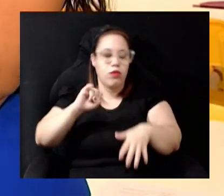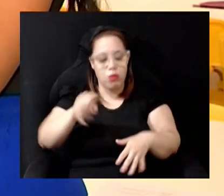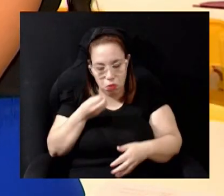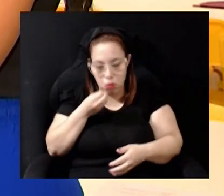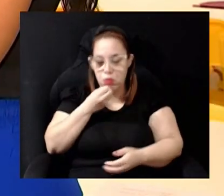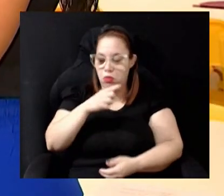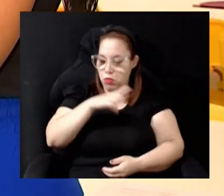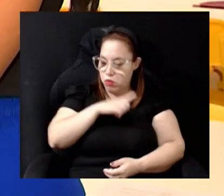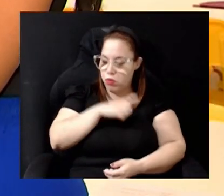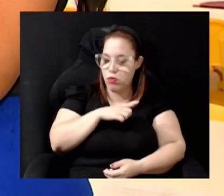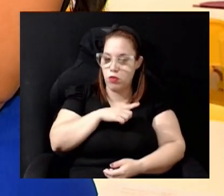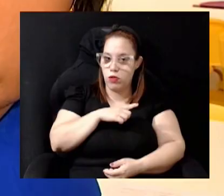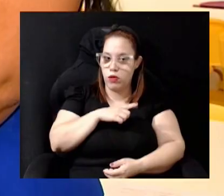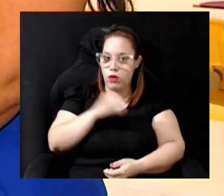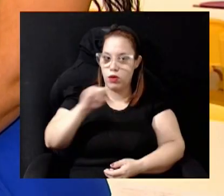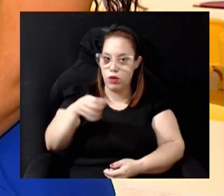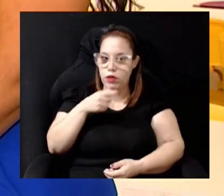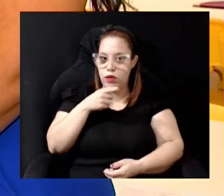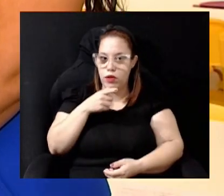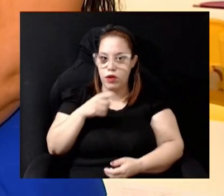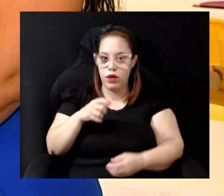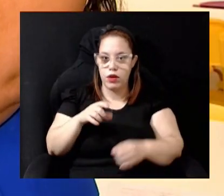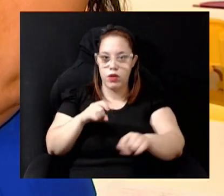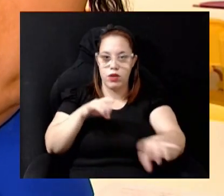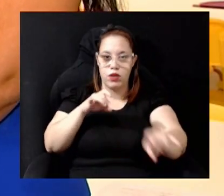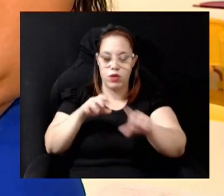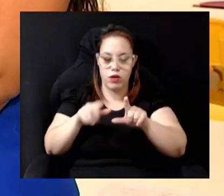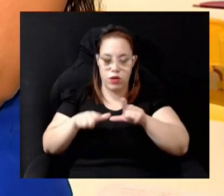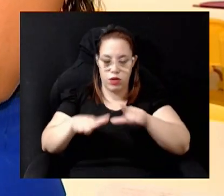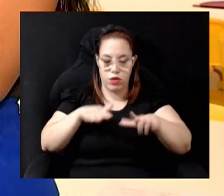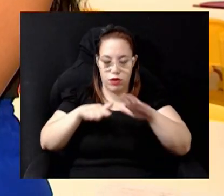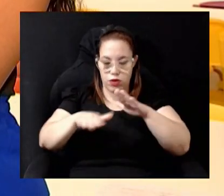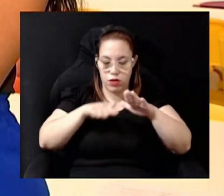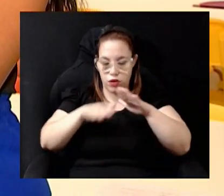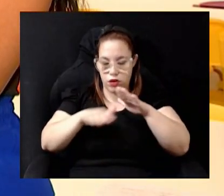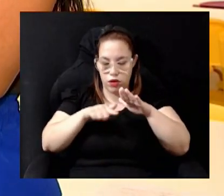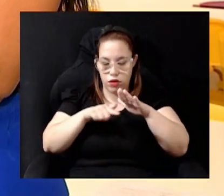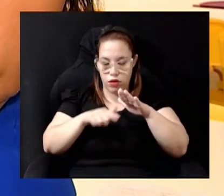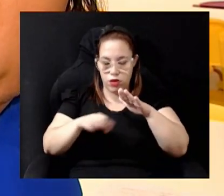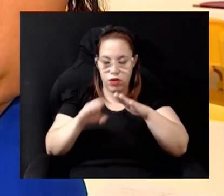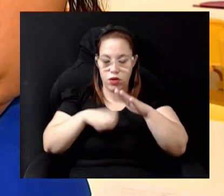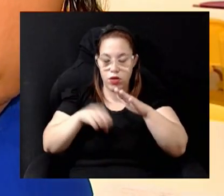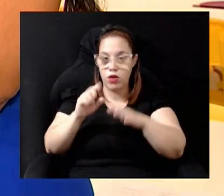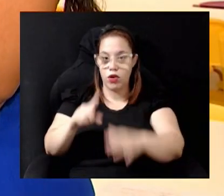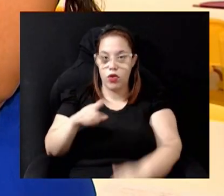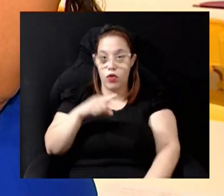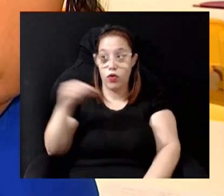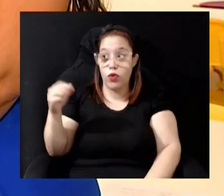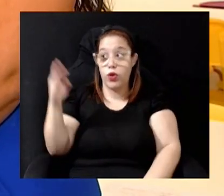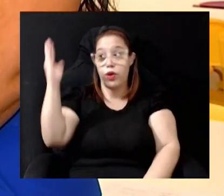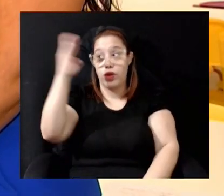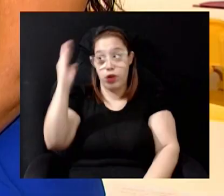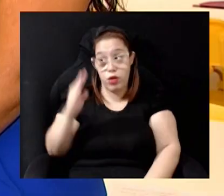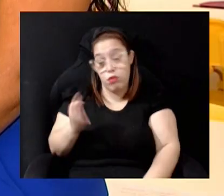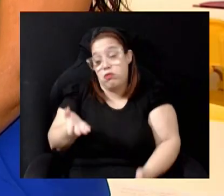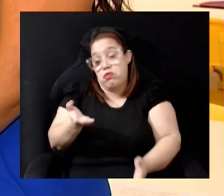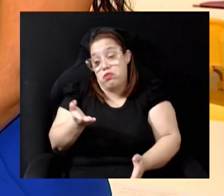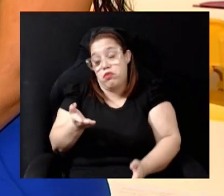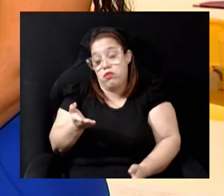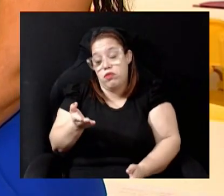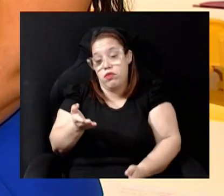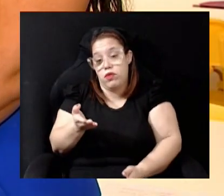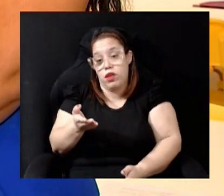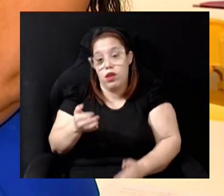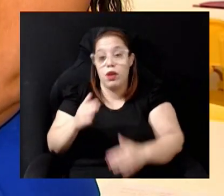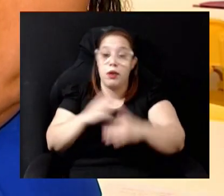tem oportunidades para trabalho remoto, tem a possibilidade de trabalhar para empresas fora do Brasil e tudo mais, mas que exige uma preparação, né?